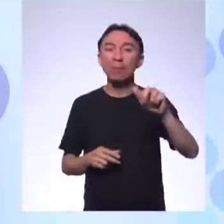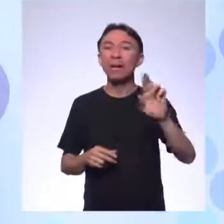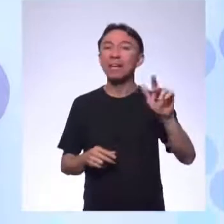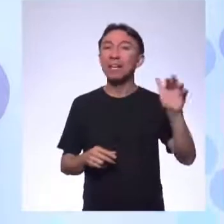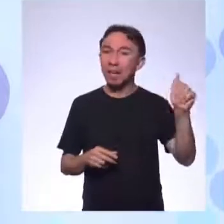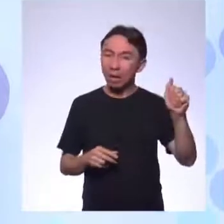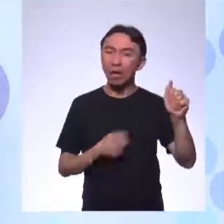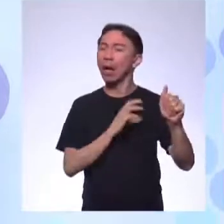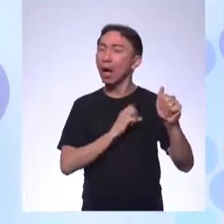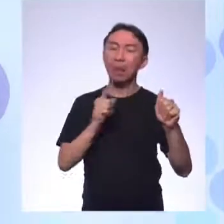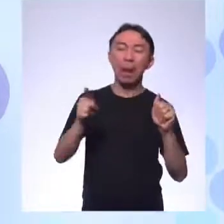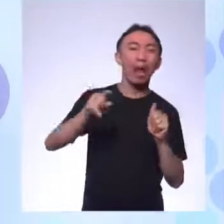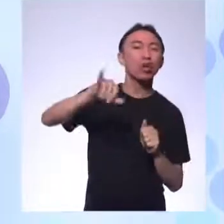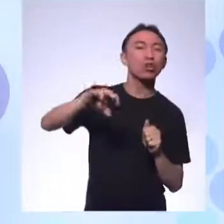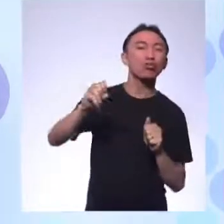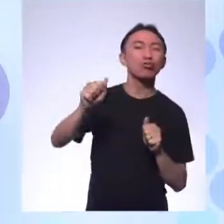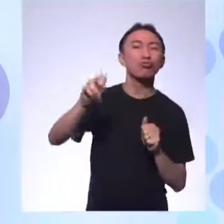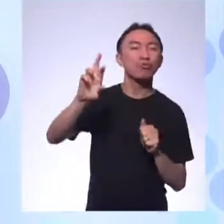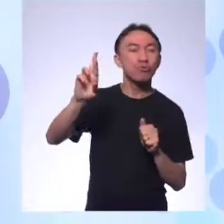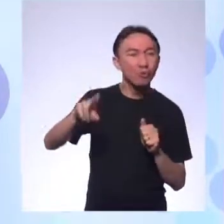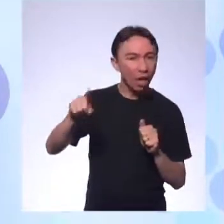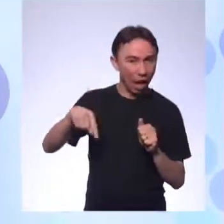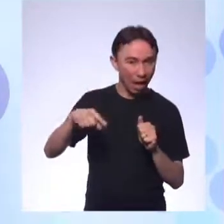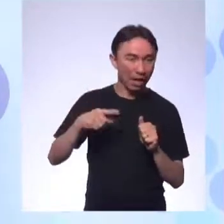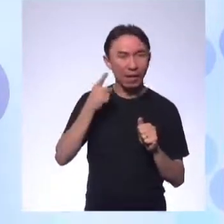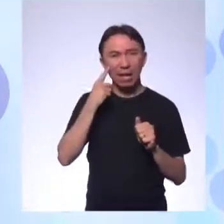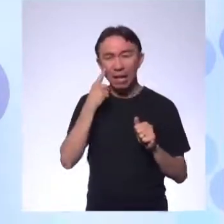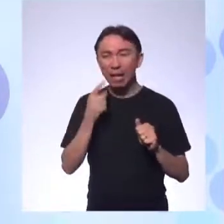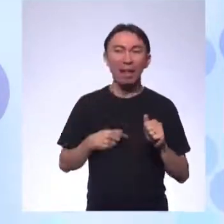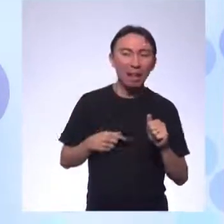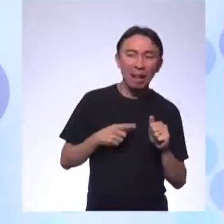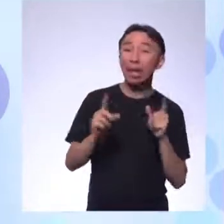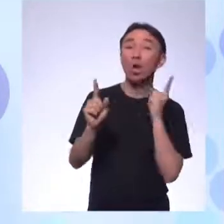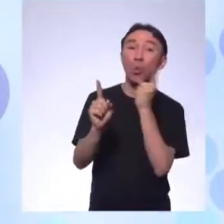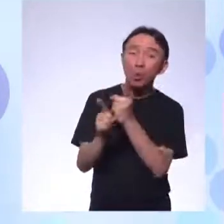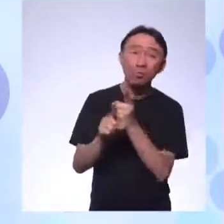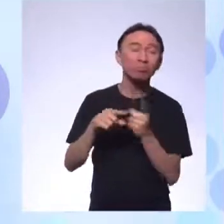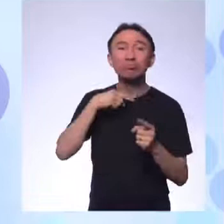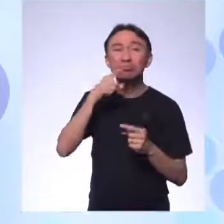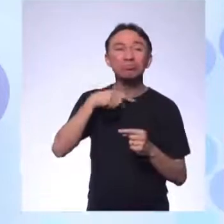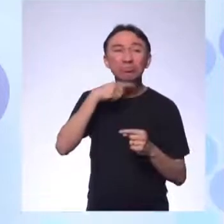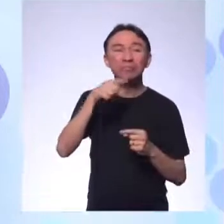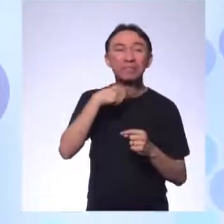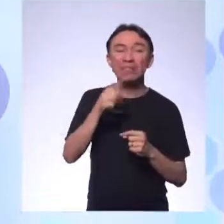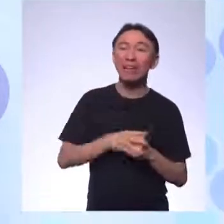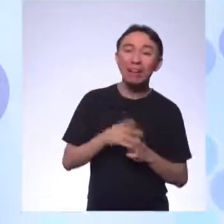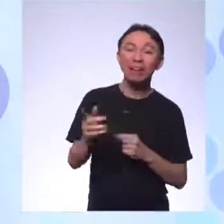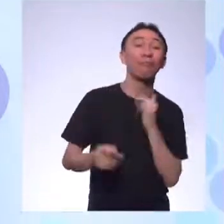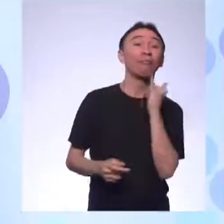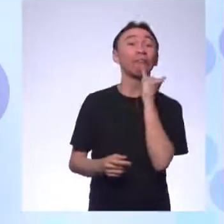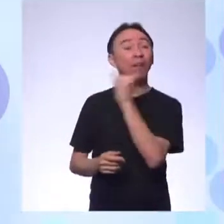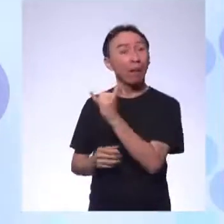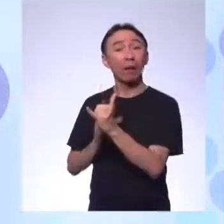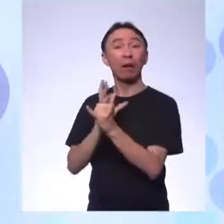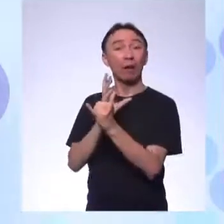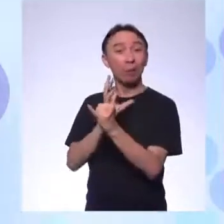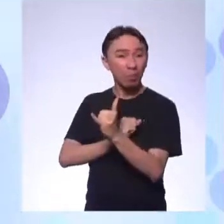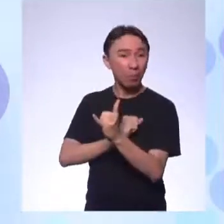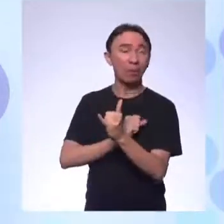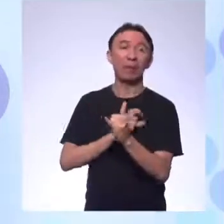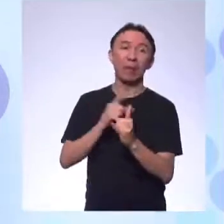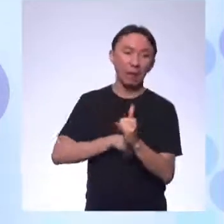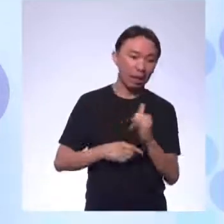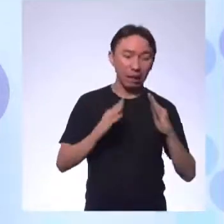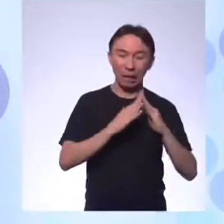José. Maria não consegue se encontrar com José. Maria vai declarar seu amor por José. Então Maria sai de